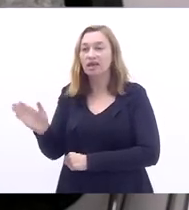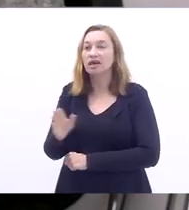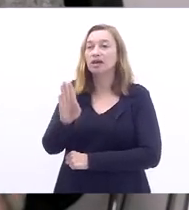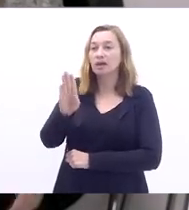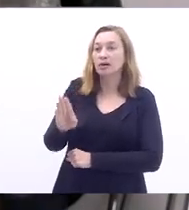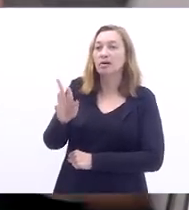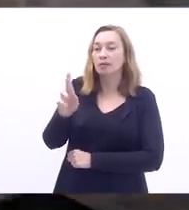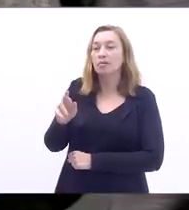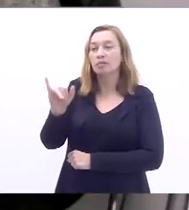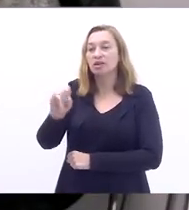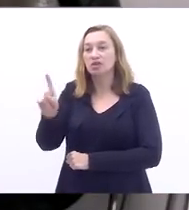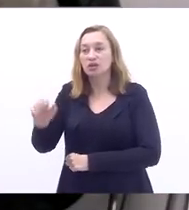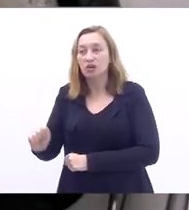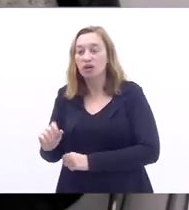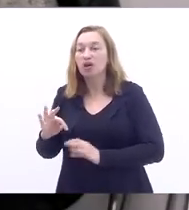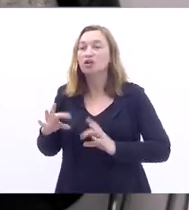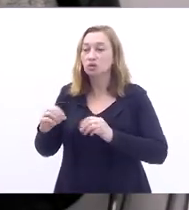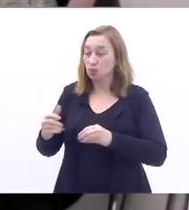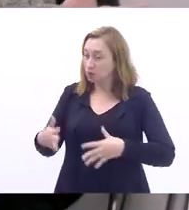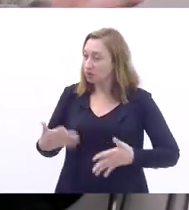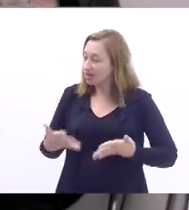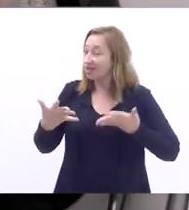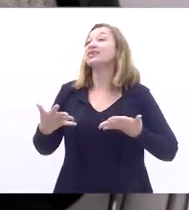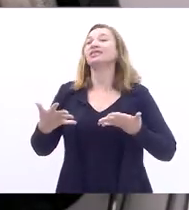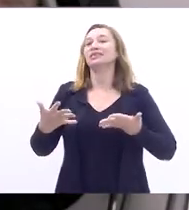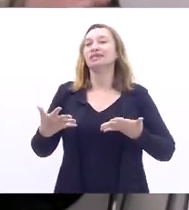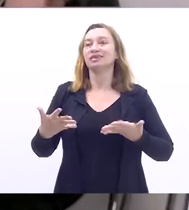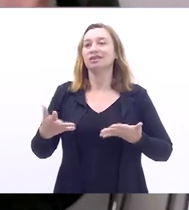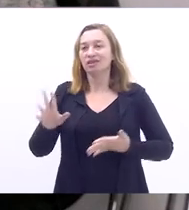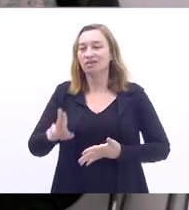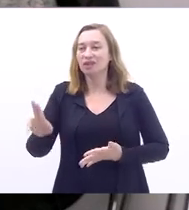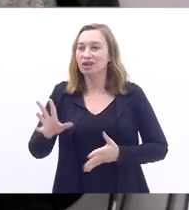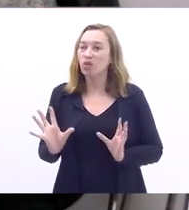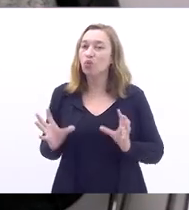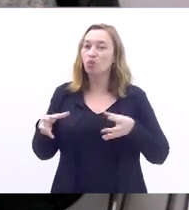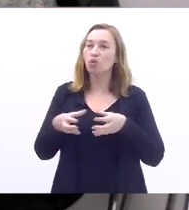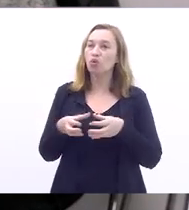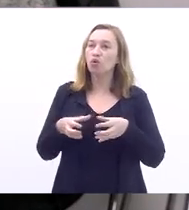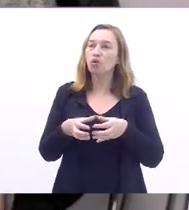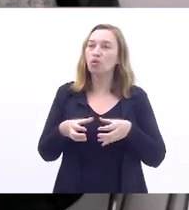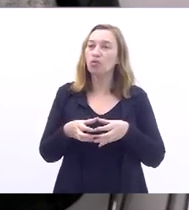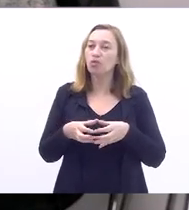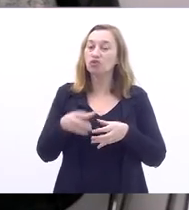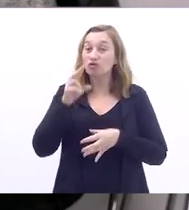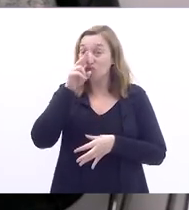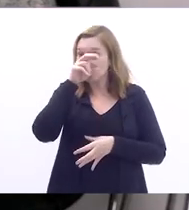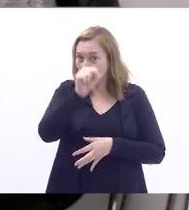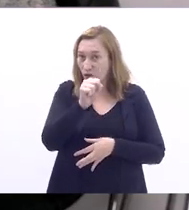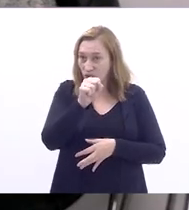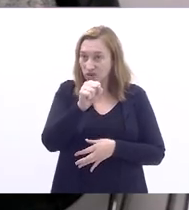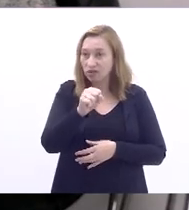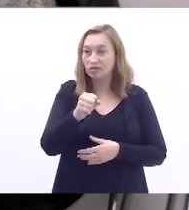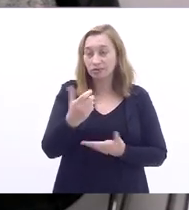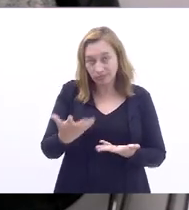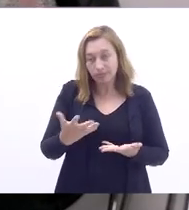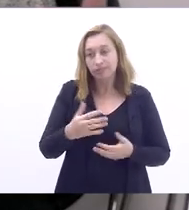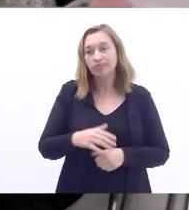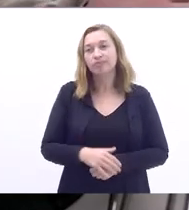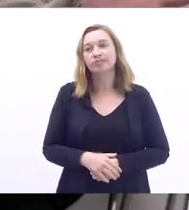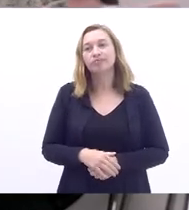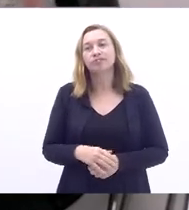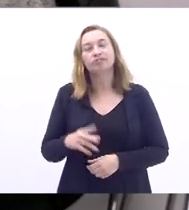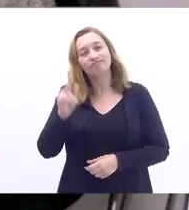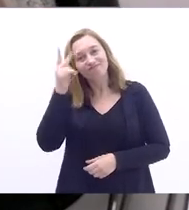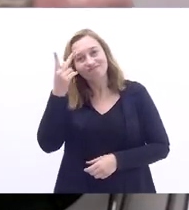fantásticos onde tudo era Euforia a universidade era éramos um grupo muito forte coeso nessa